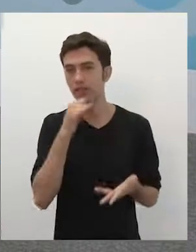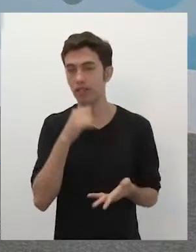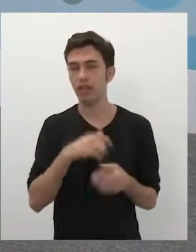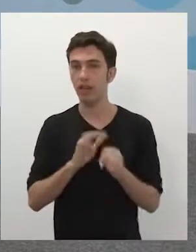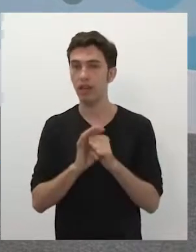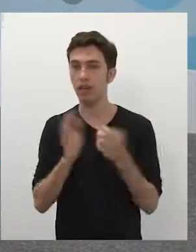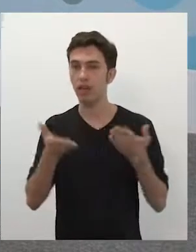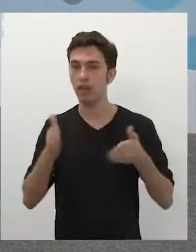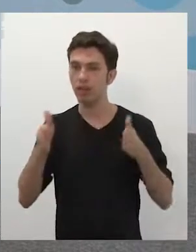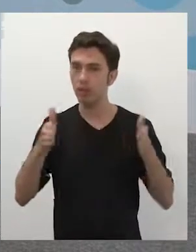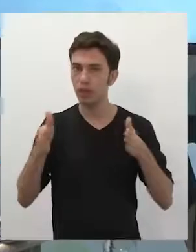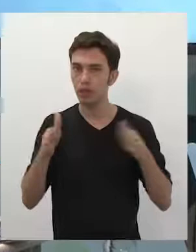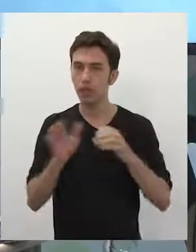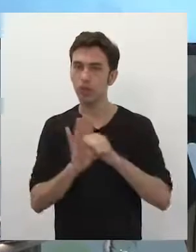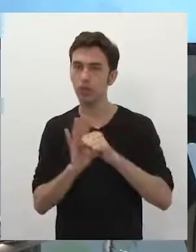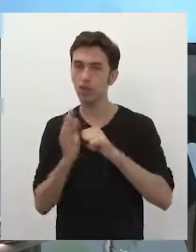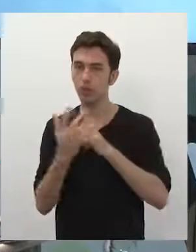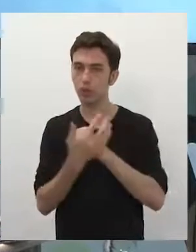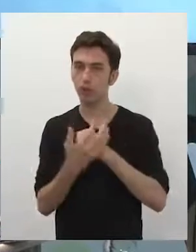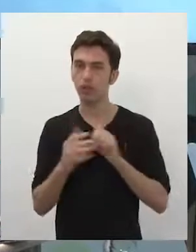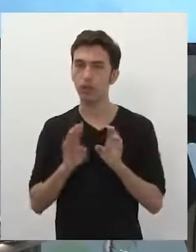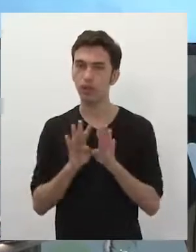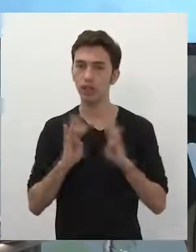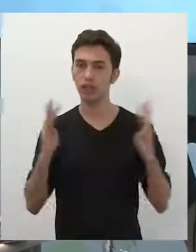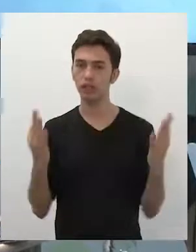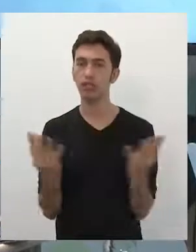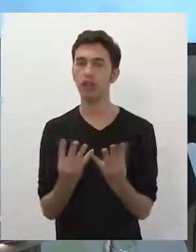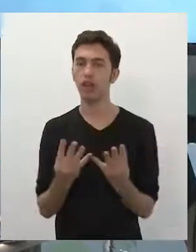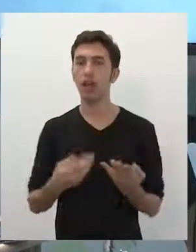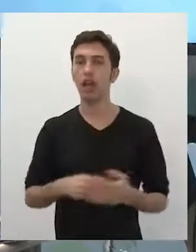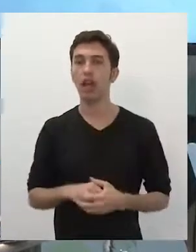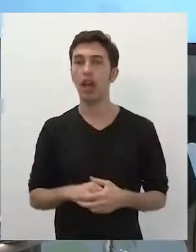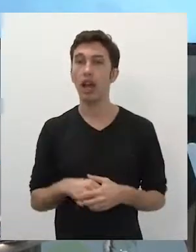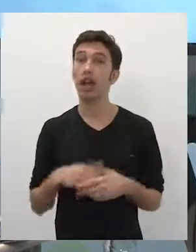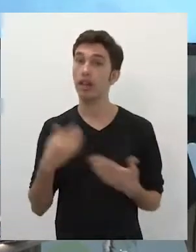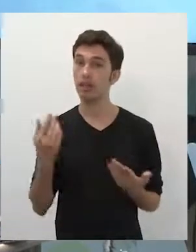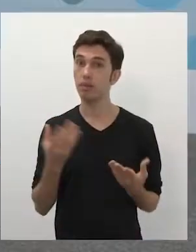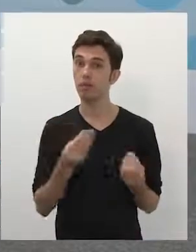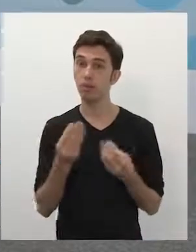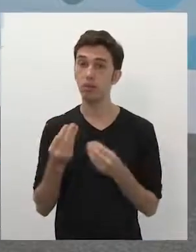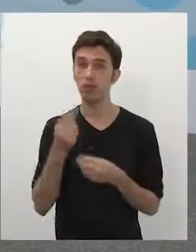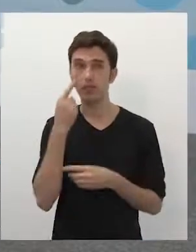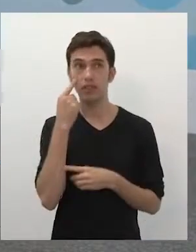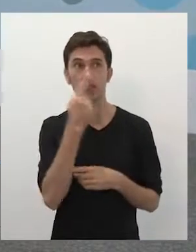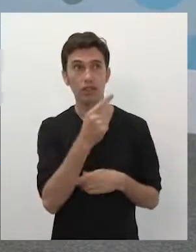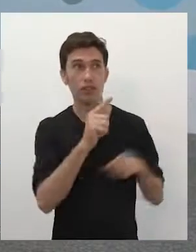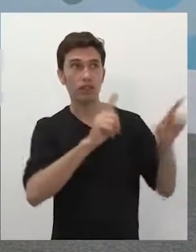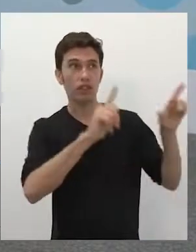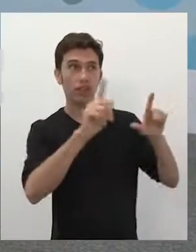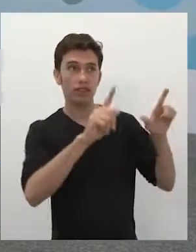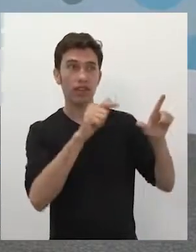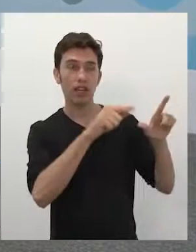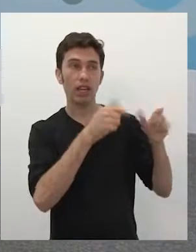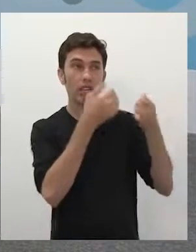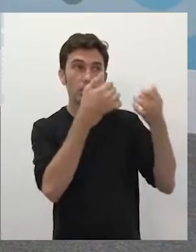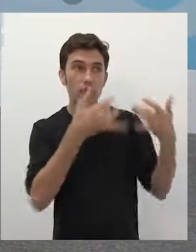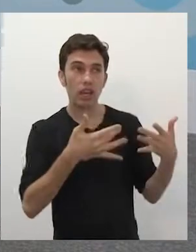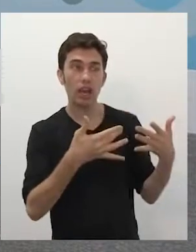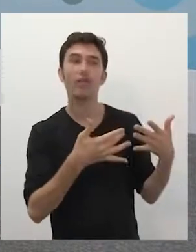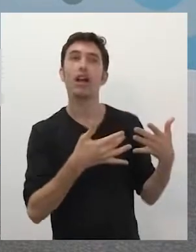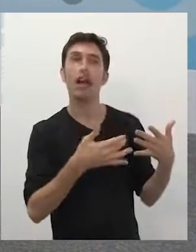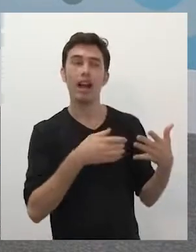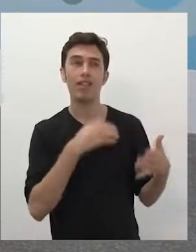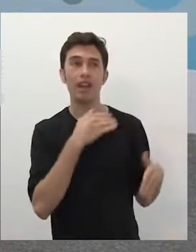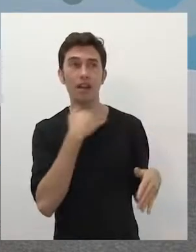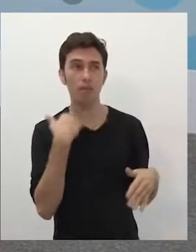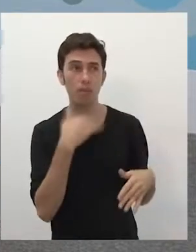Covid é ótimo, né? Na pandemia, por conta do Covid, a gente assistia um veículo X e aí, ai, tantos